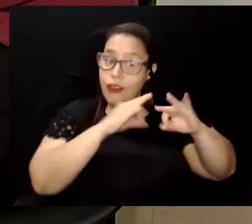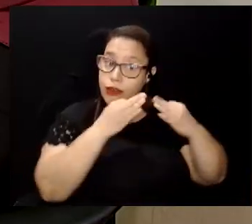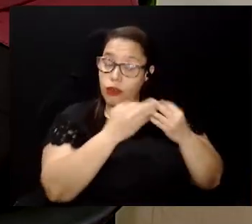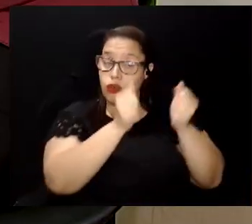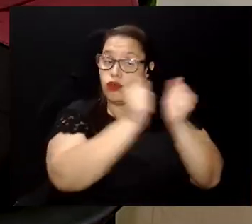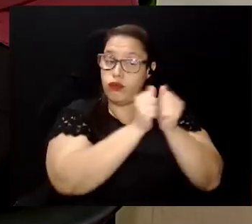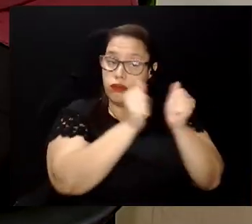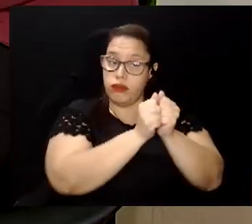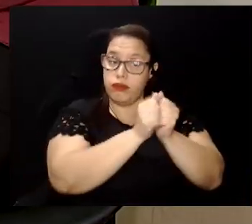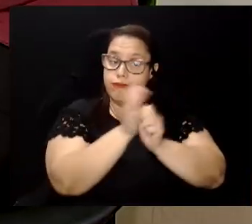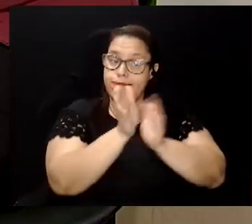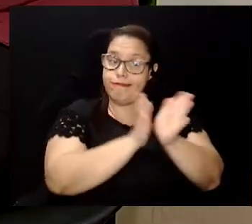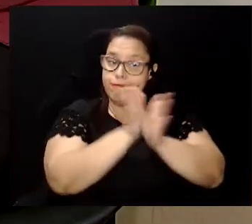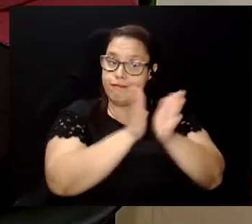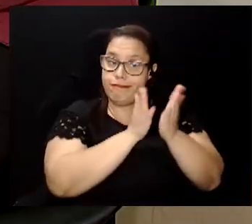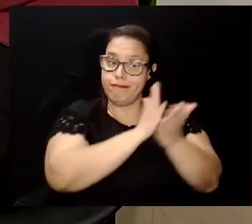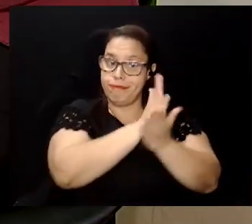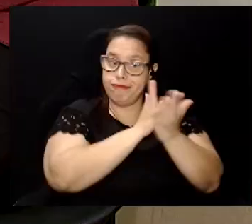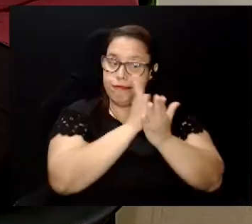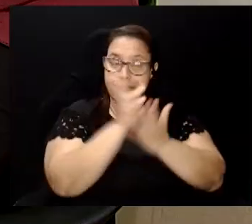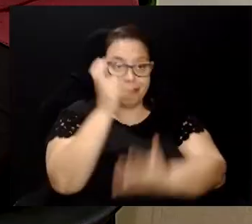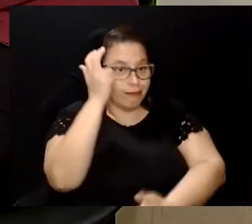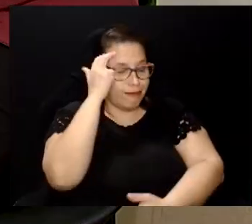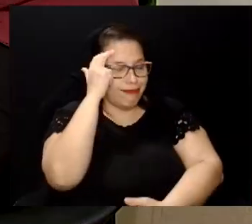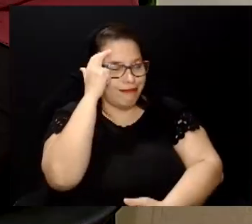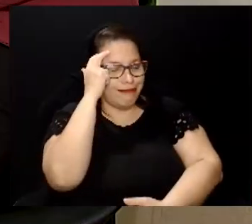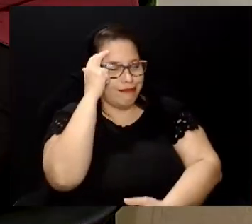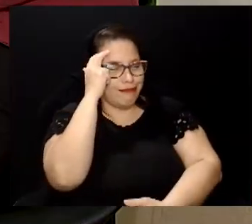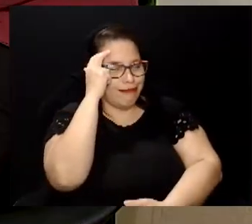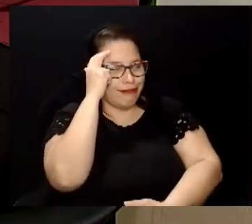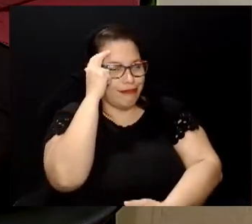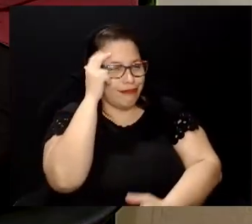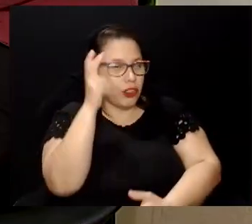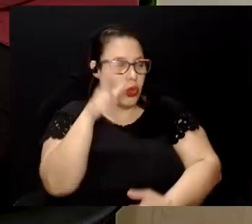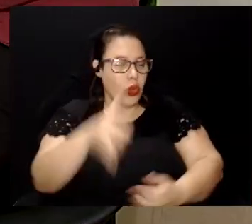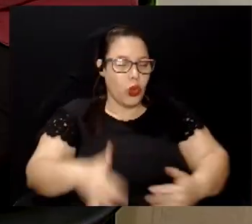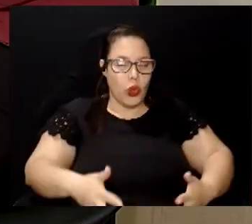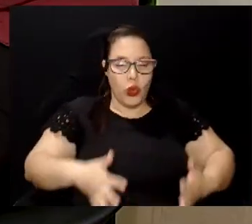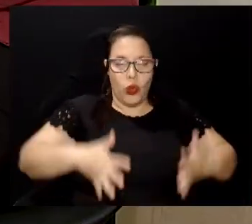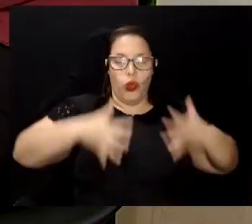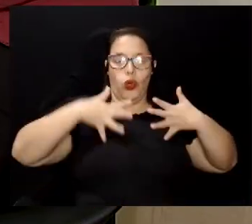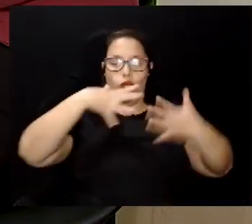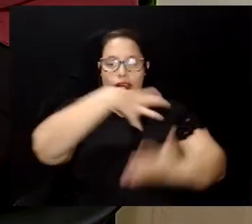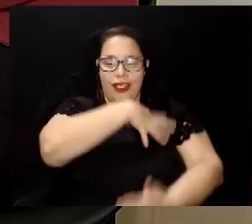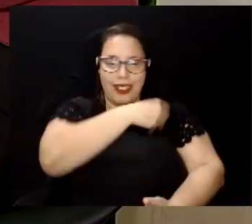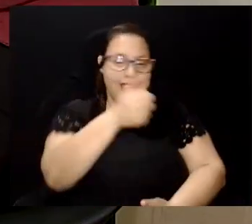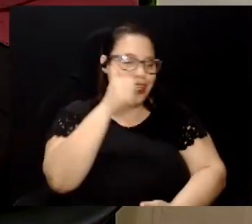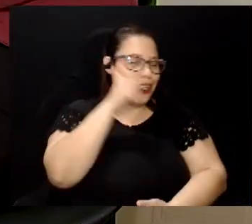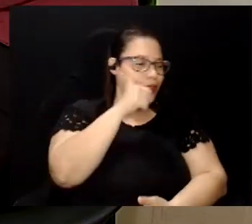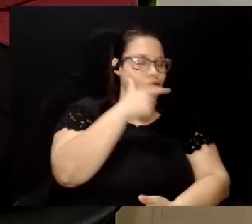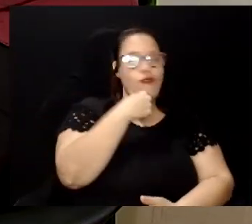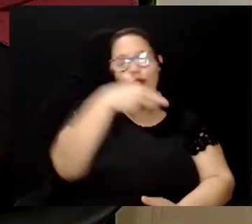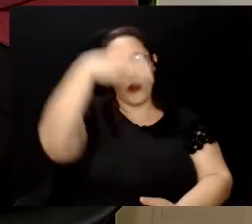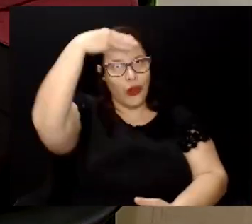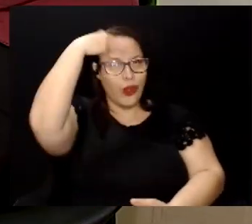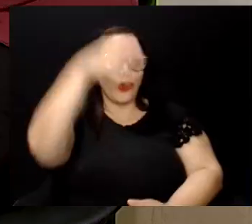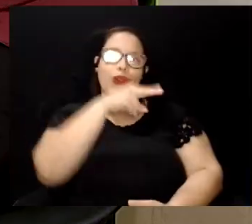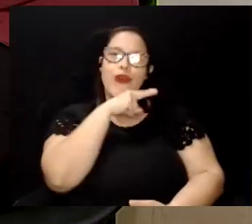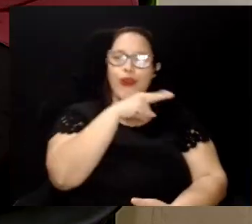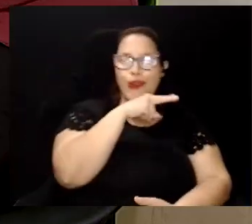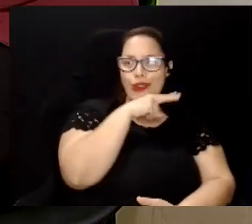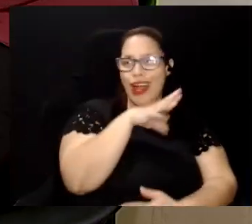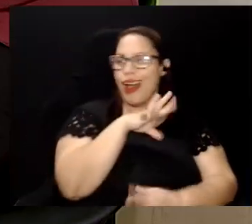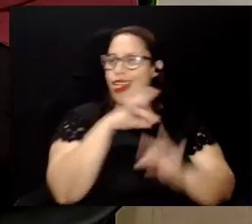parte cultural e para ir lá morrer de orgulho do filho, da filha, do sobrinho, do neto. Ele pode levar toda a família para